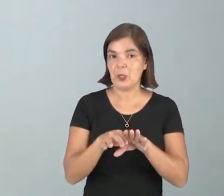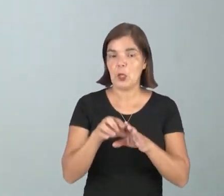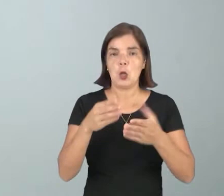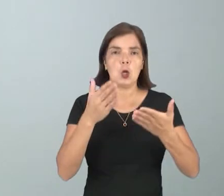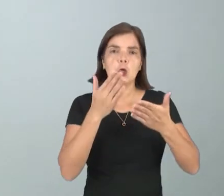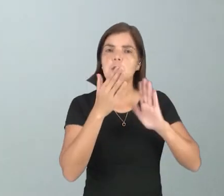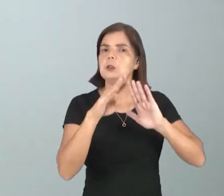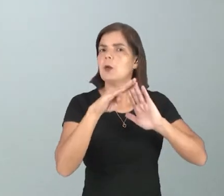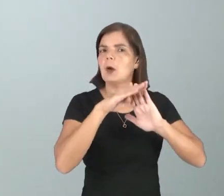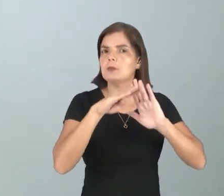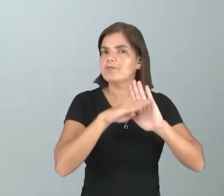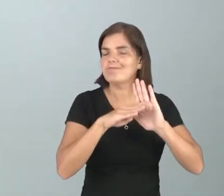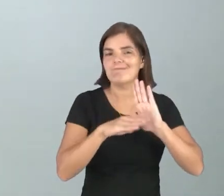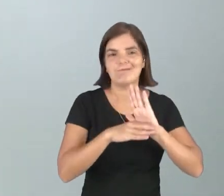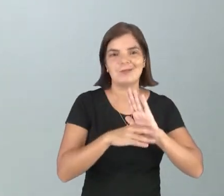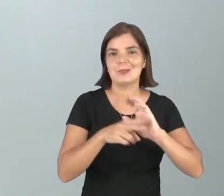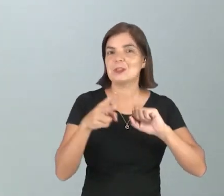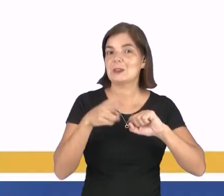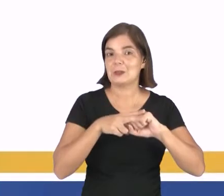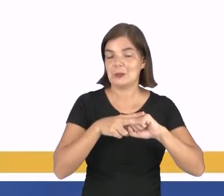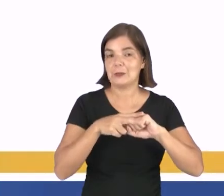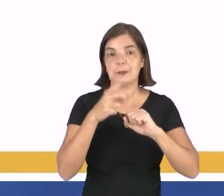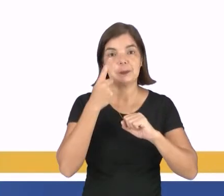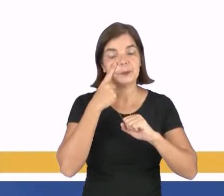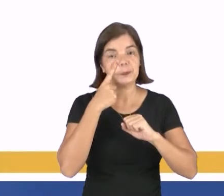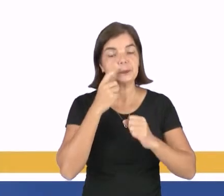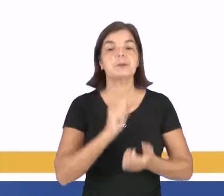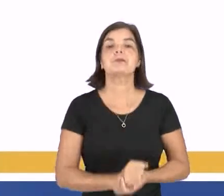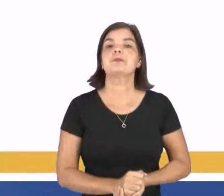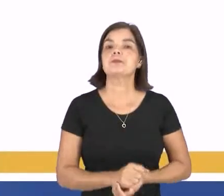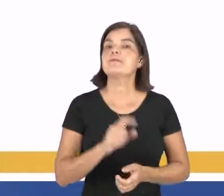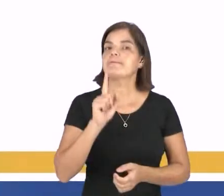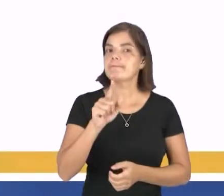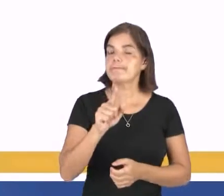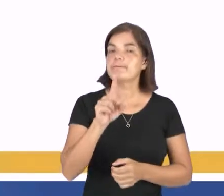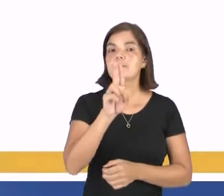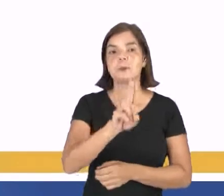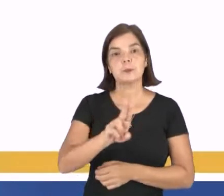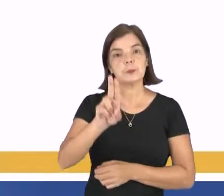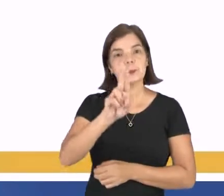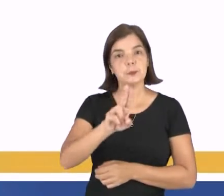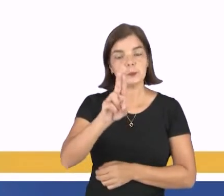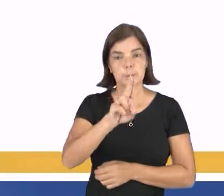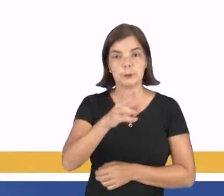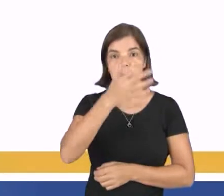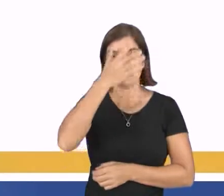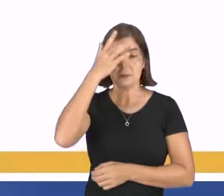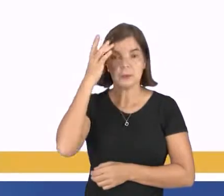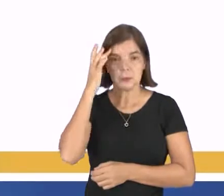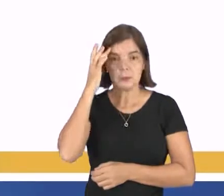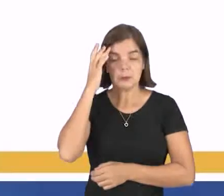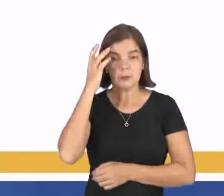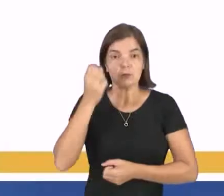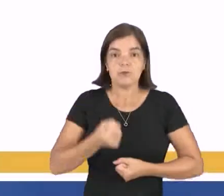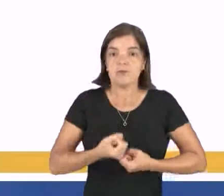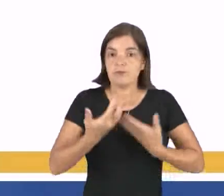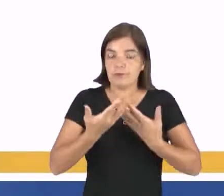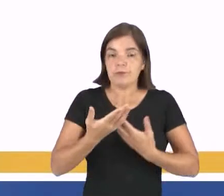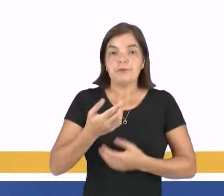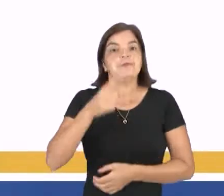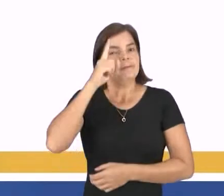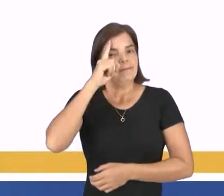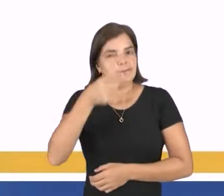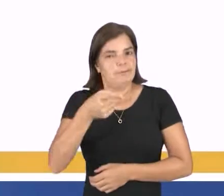dividido em tempos verbais acompanhem é empregado quando a atitude do enunciador exprime ideia de